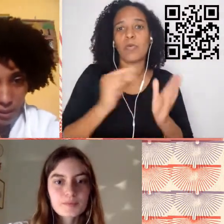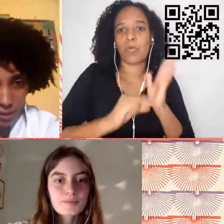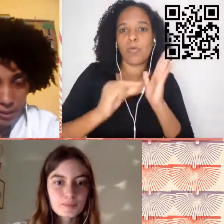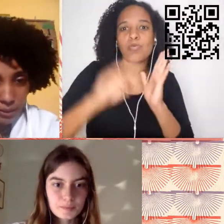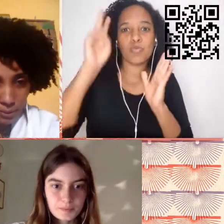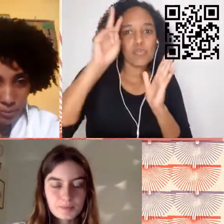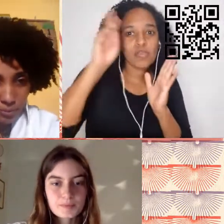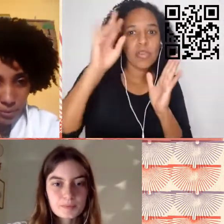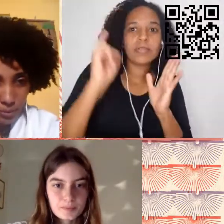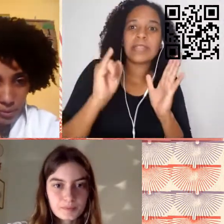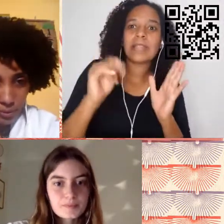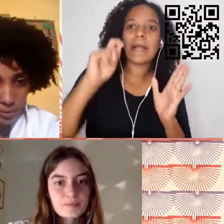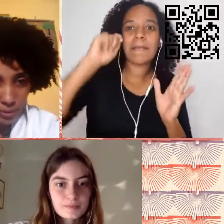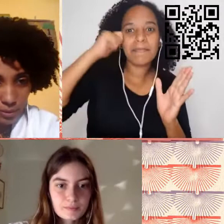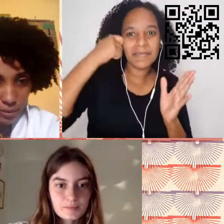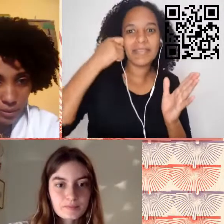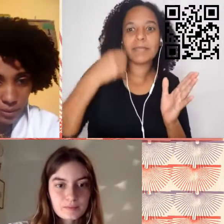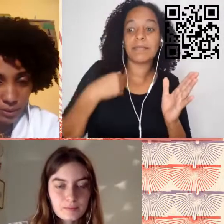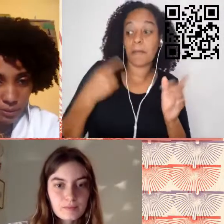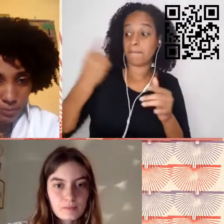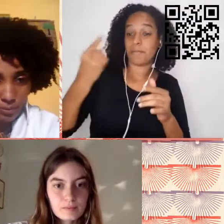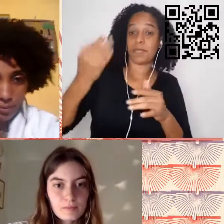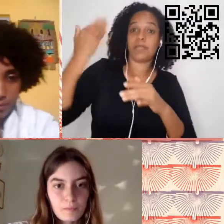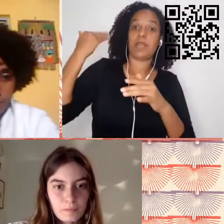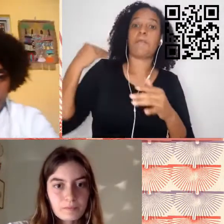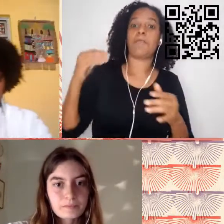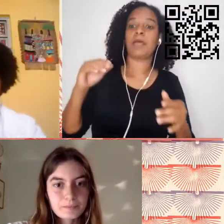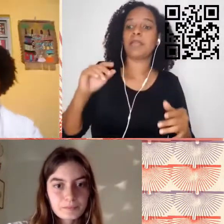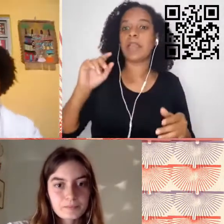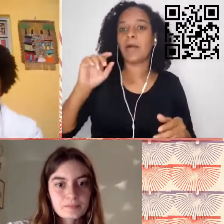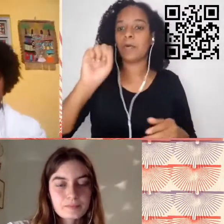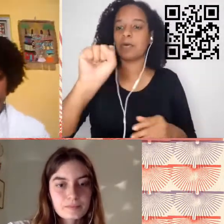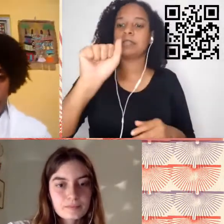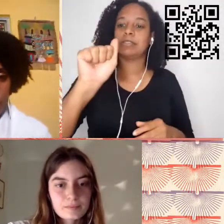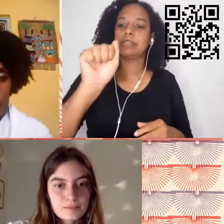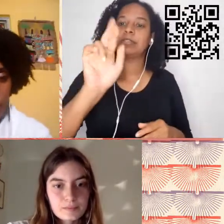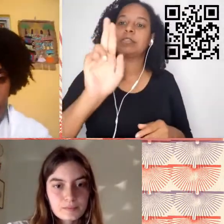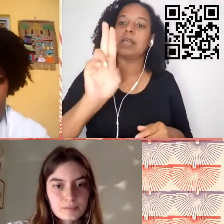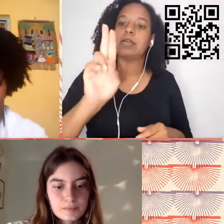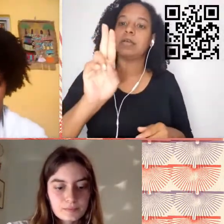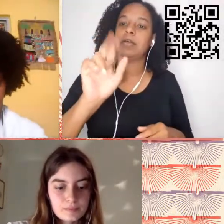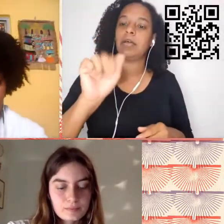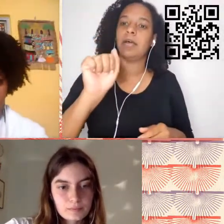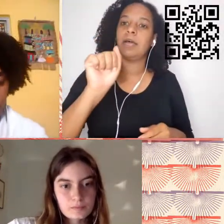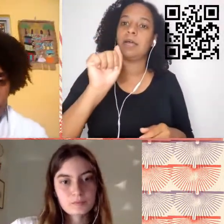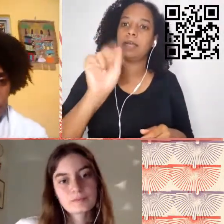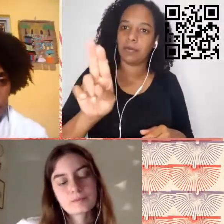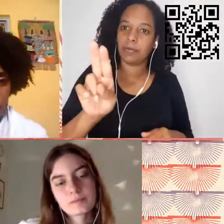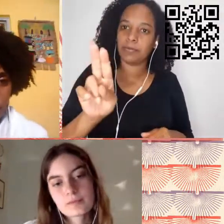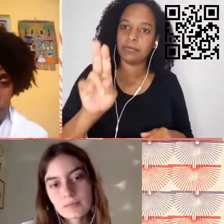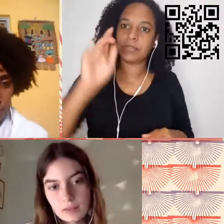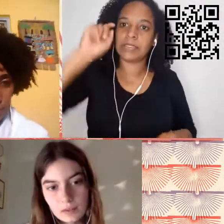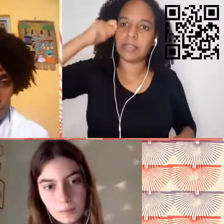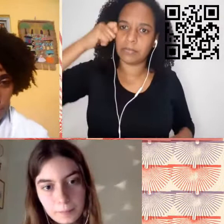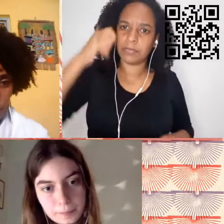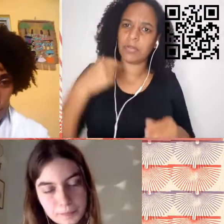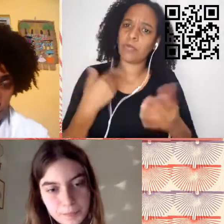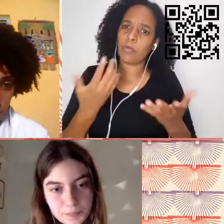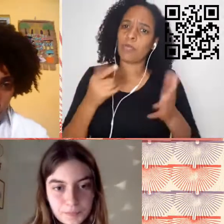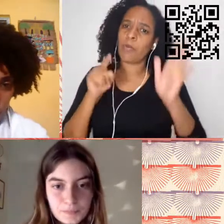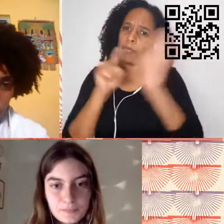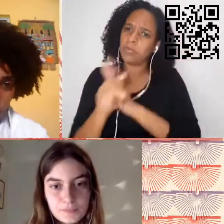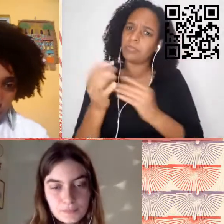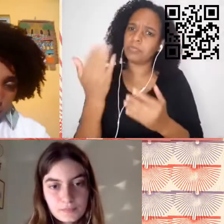primeira antologia do Sarau das Pretas, né? E aí eu queria te perguntar, porque você, em uma conversa que a gente